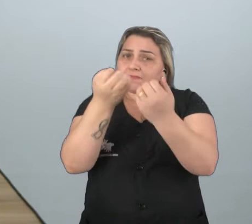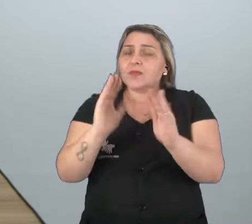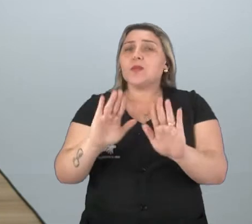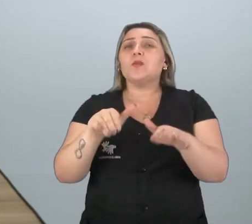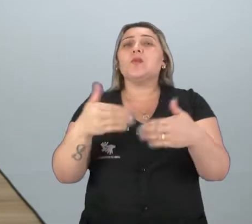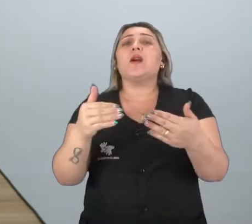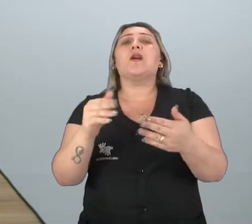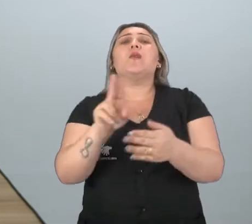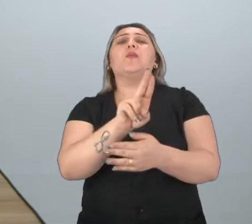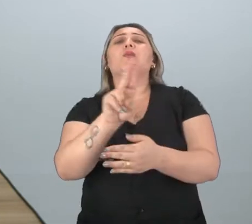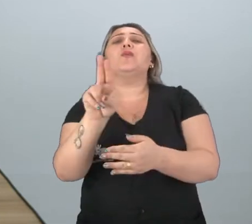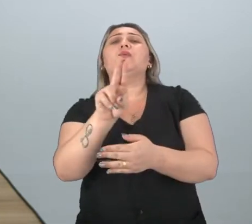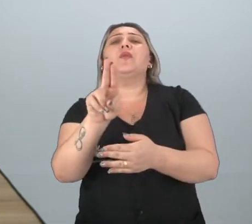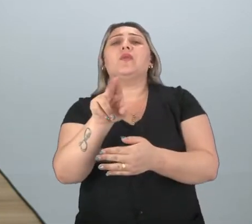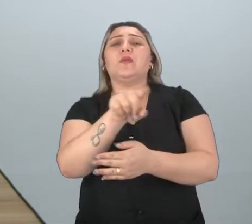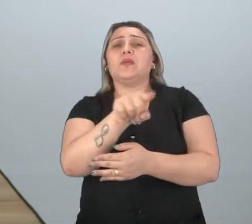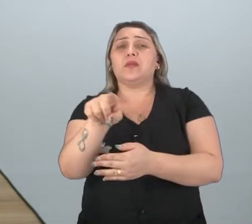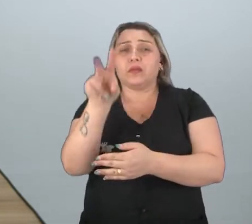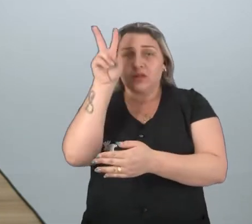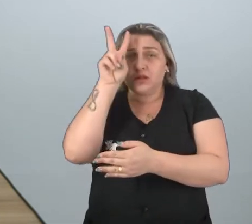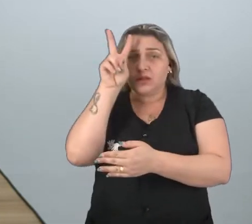Qual era o nome da história? Alguém lembra?